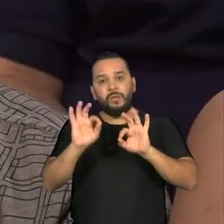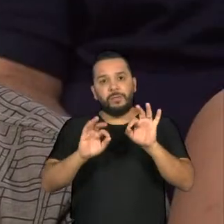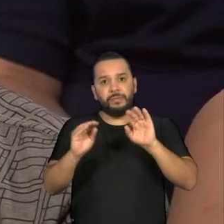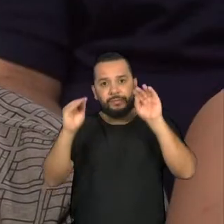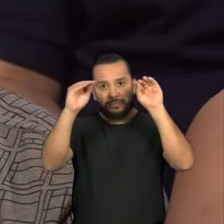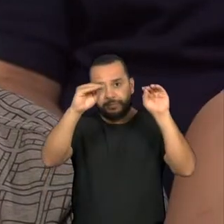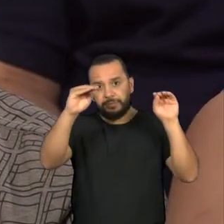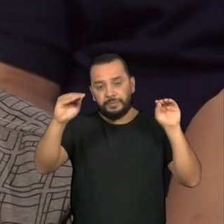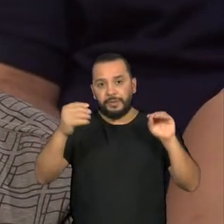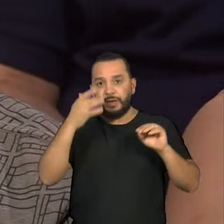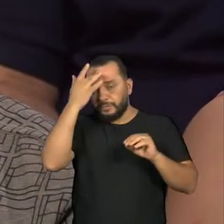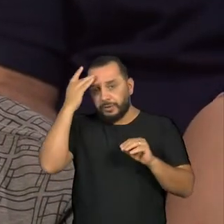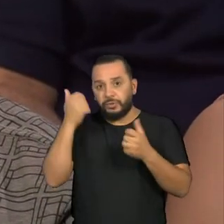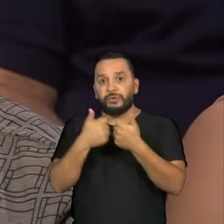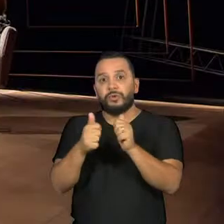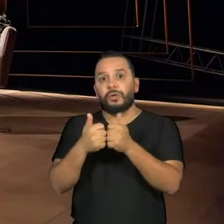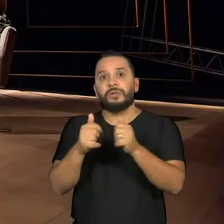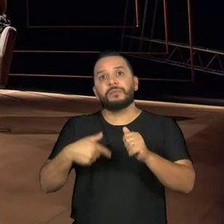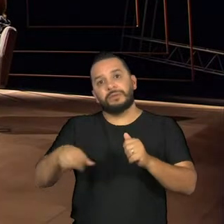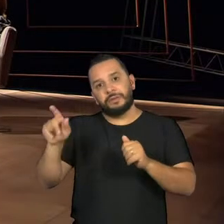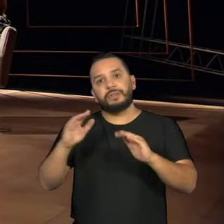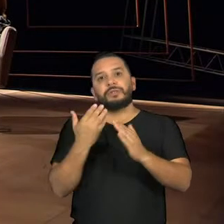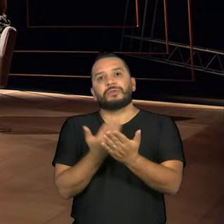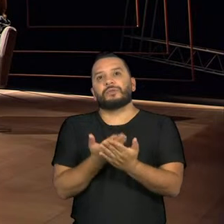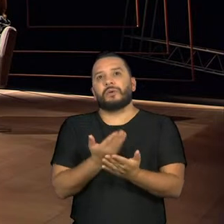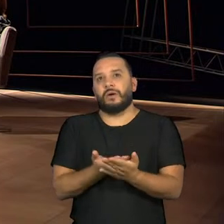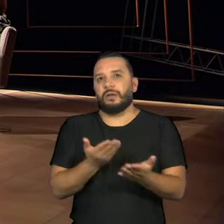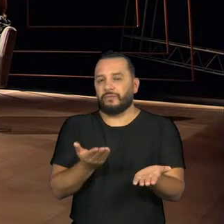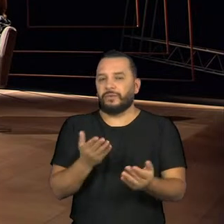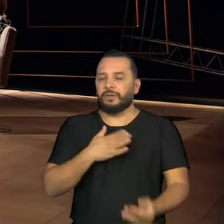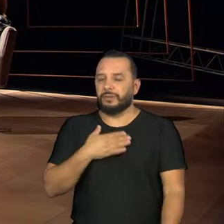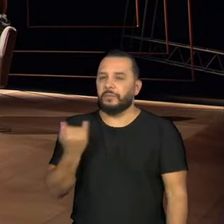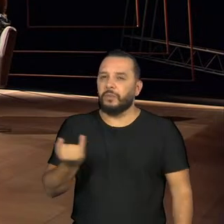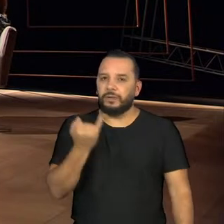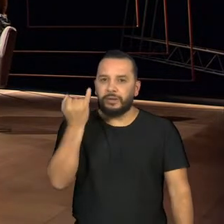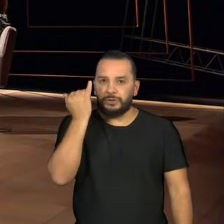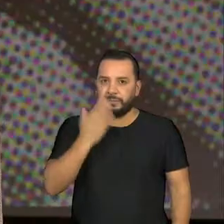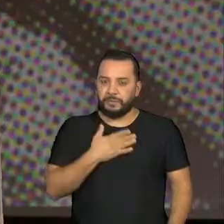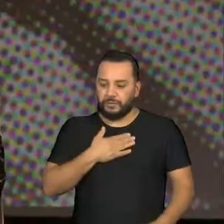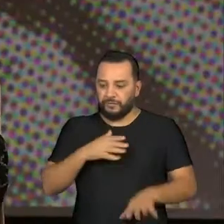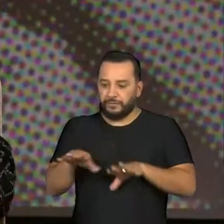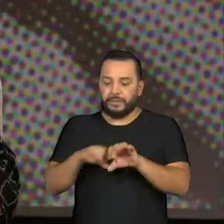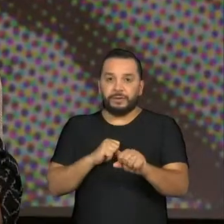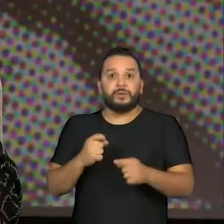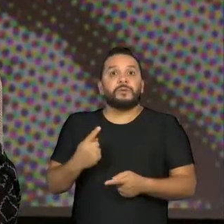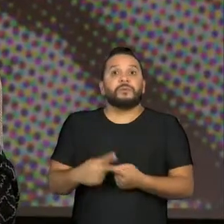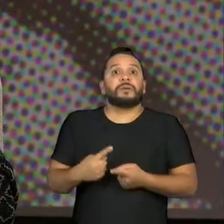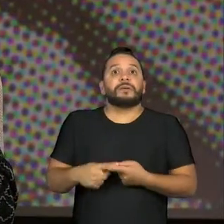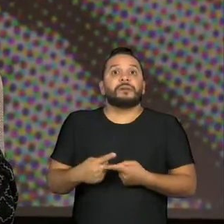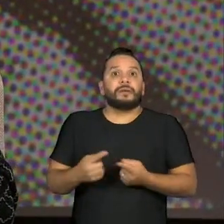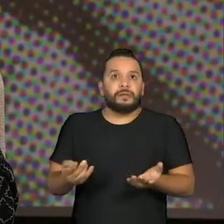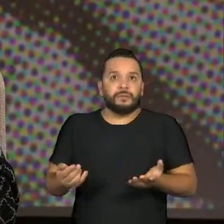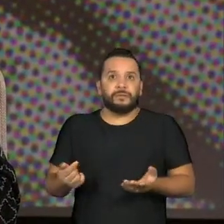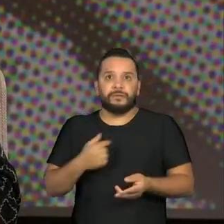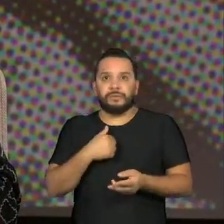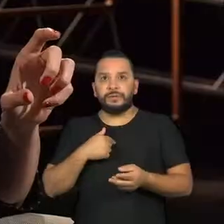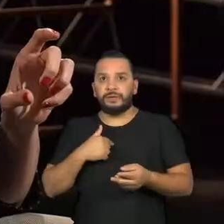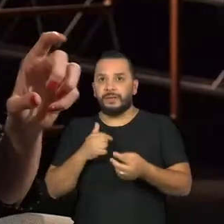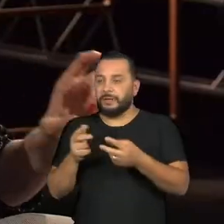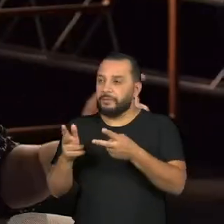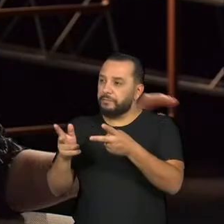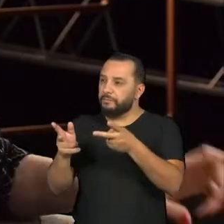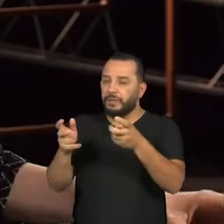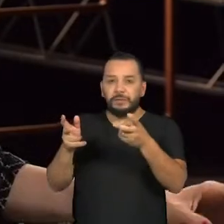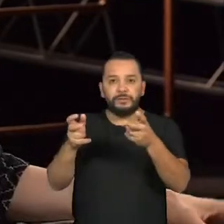para as escolas. E eu te digo, isso foi muito importante na minha formação. Por quê? Porque você percebe toda